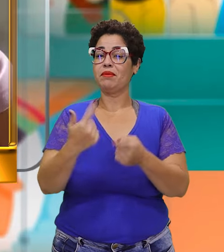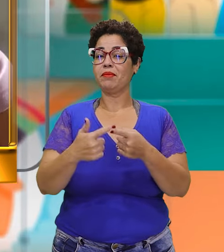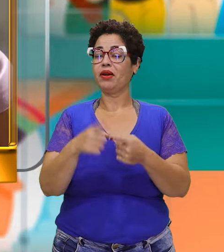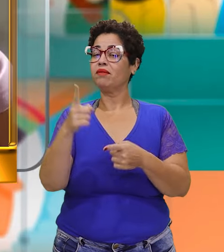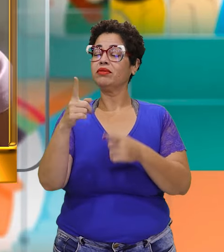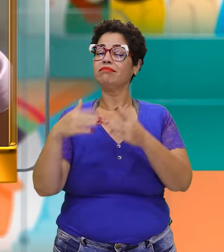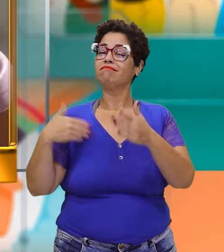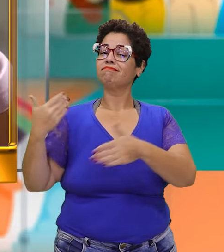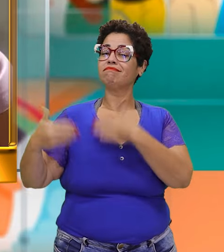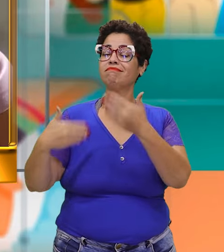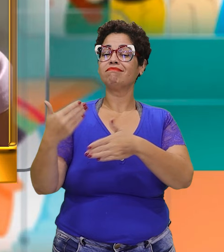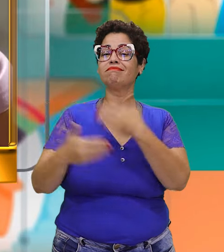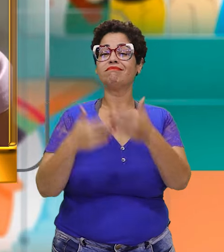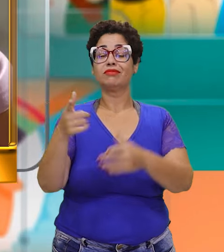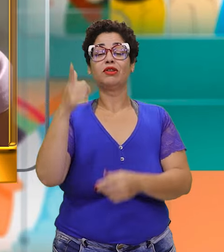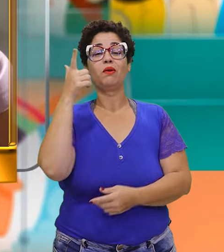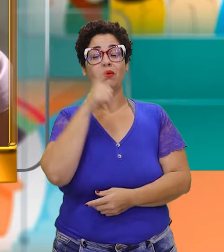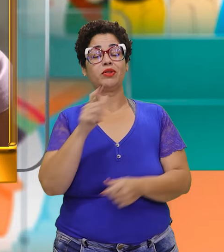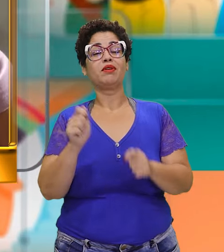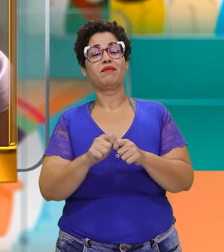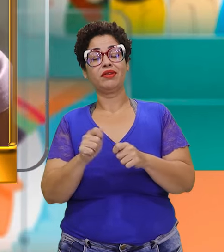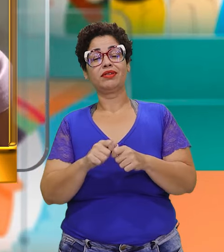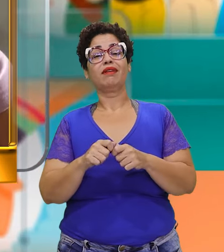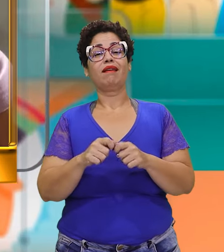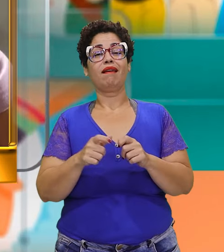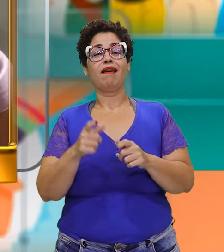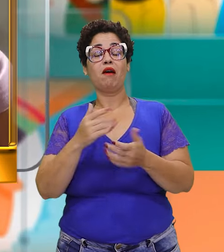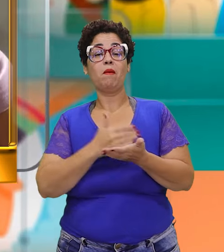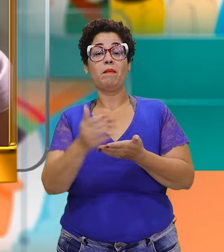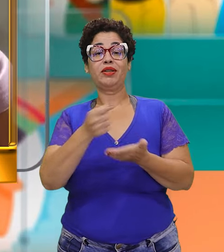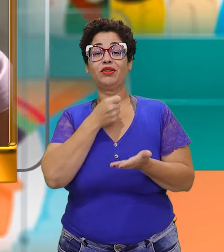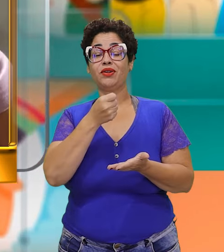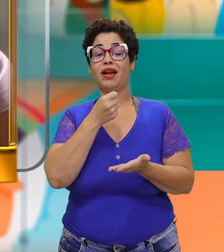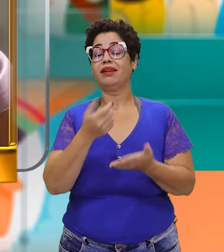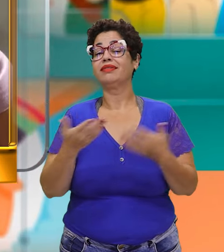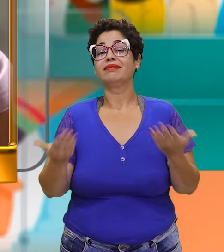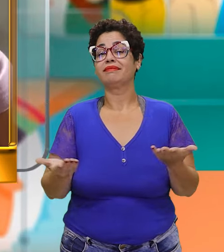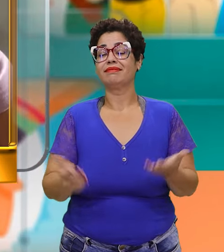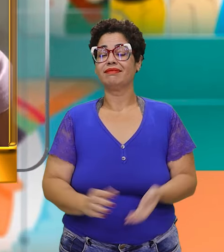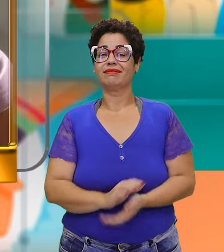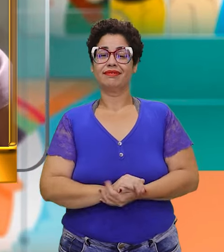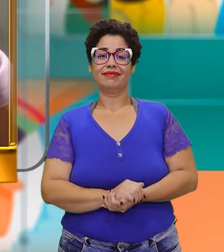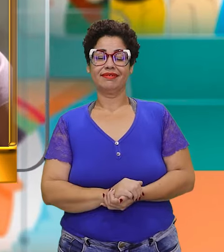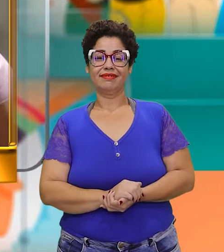e como foi sua jornada para realizar o sonho de se tornar jornalista?